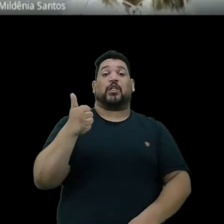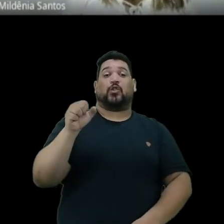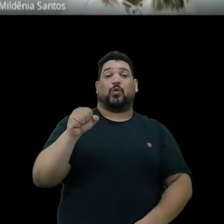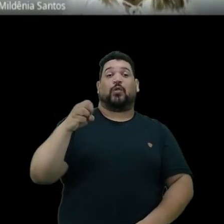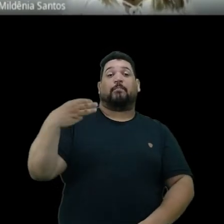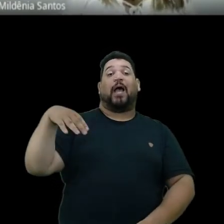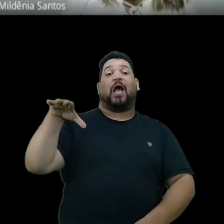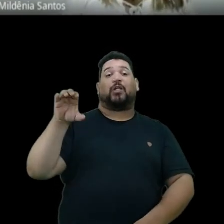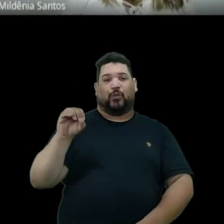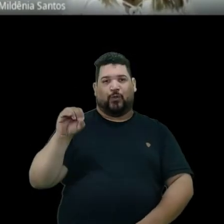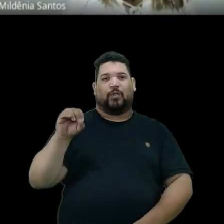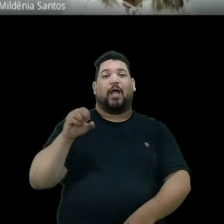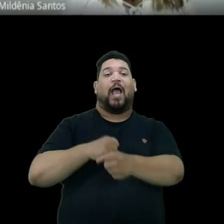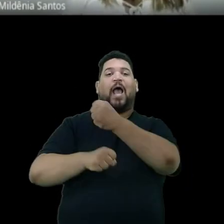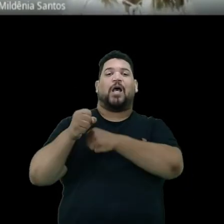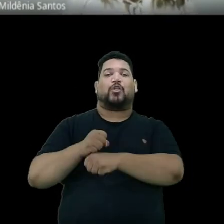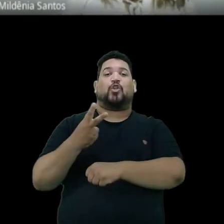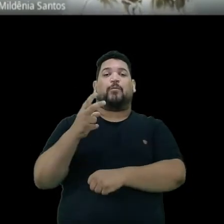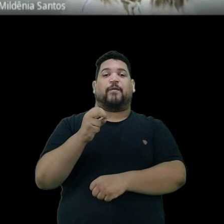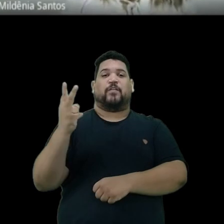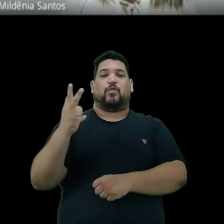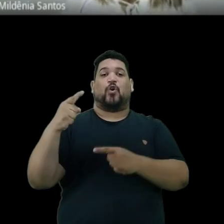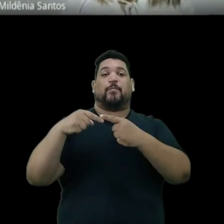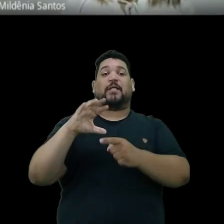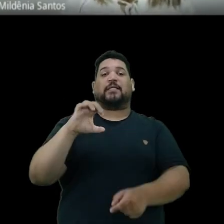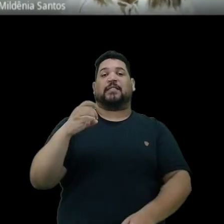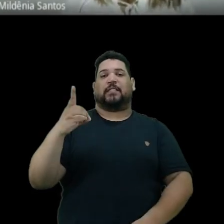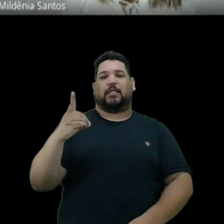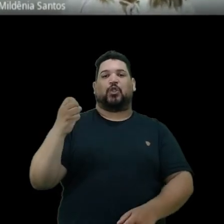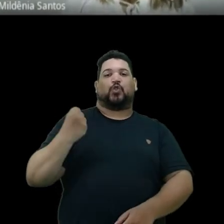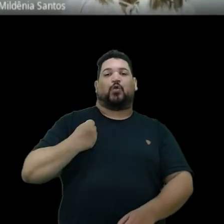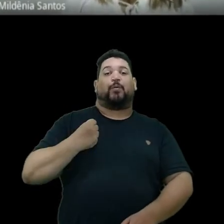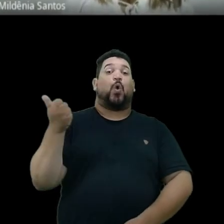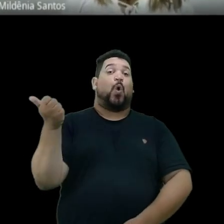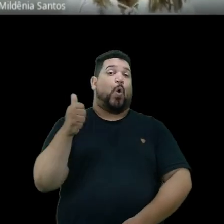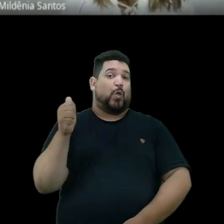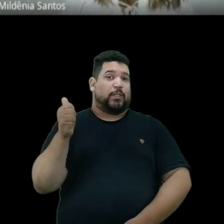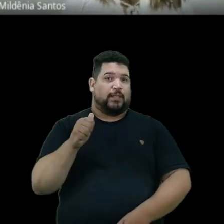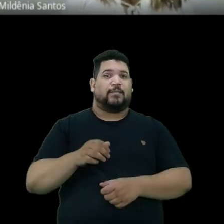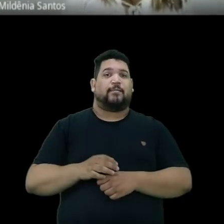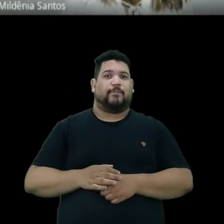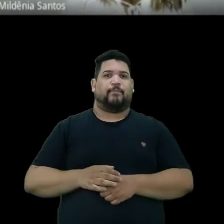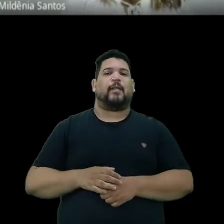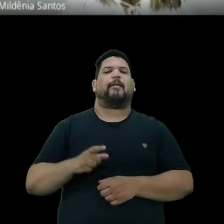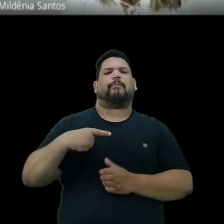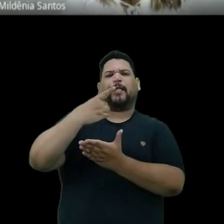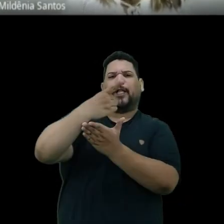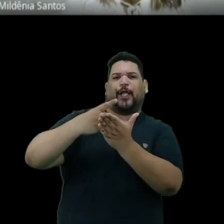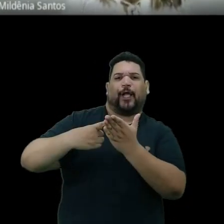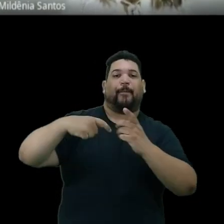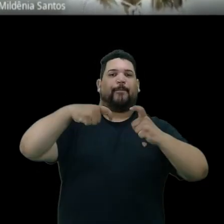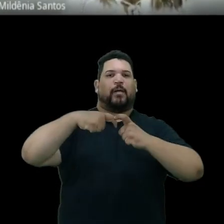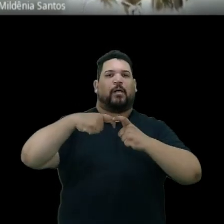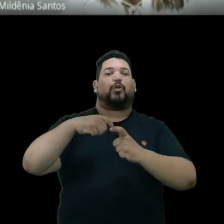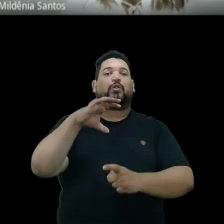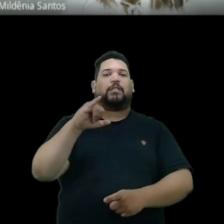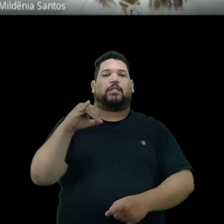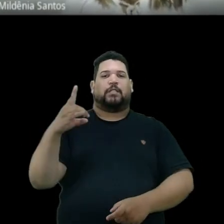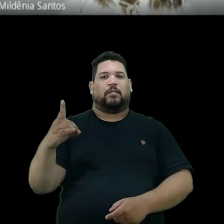trabalhamos atualmente com o CID-11. Ainda estamos recebendo laudos com o CID anterior, que